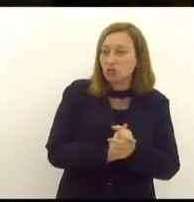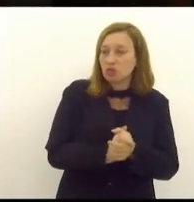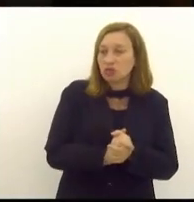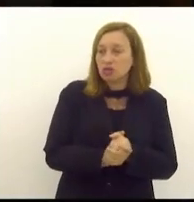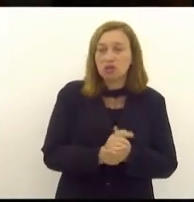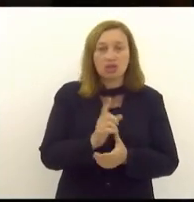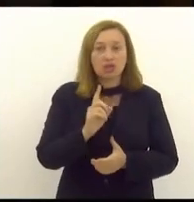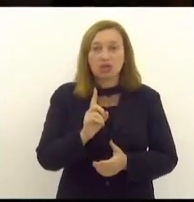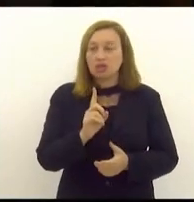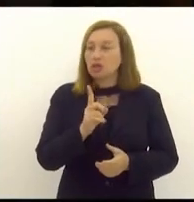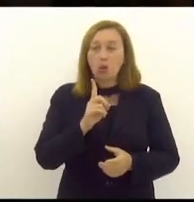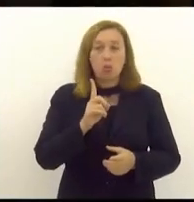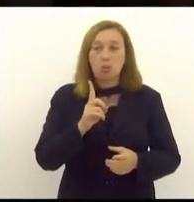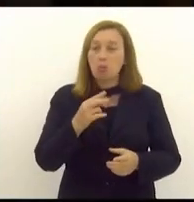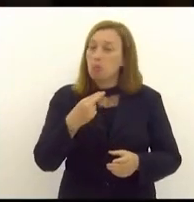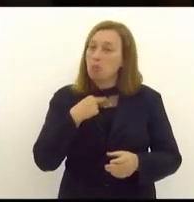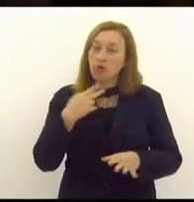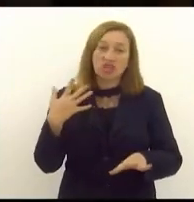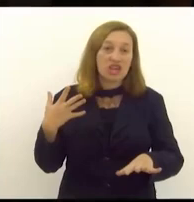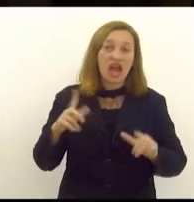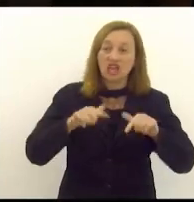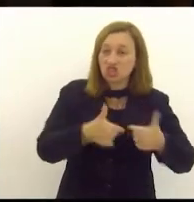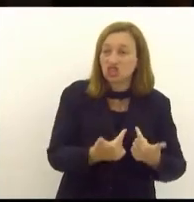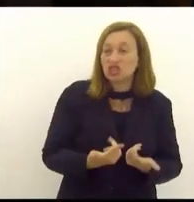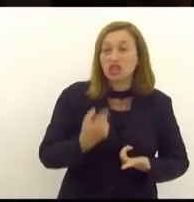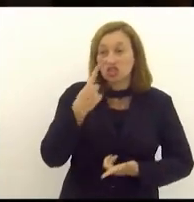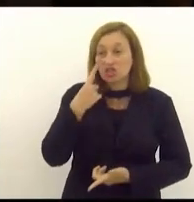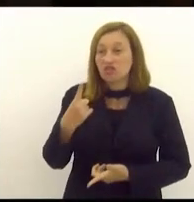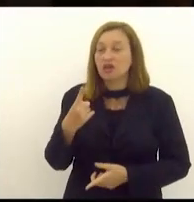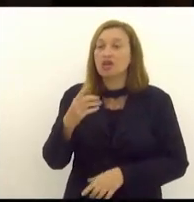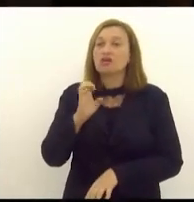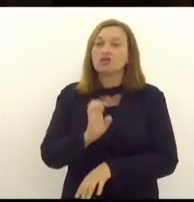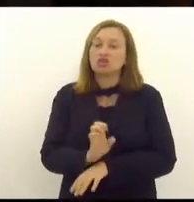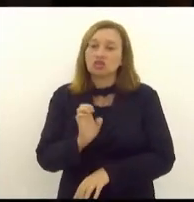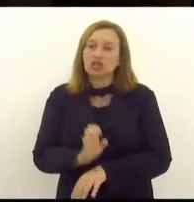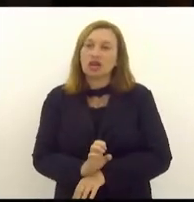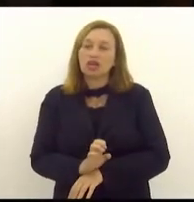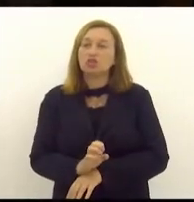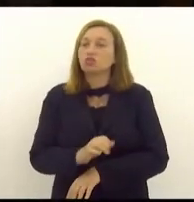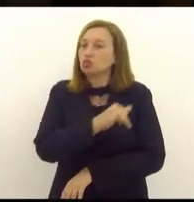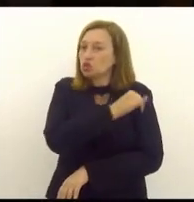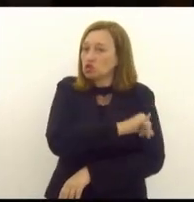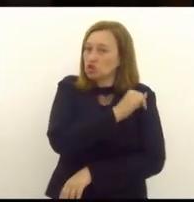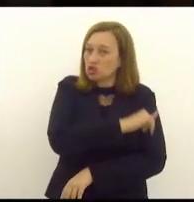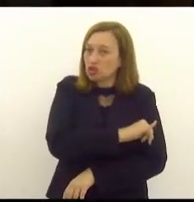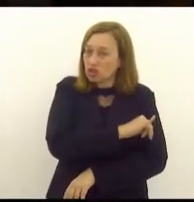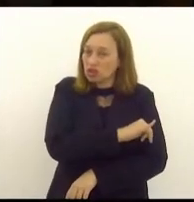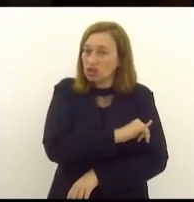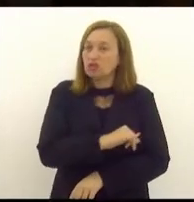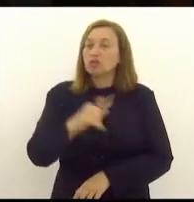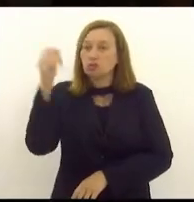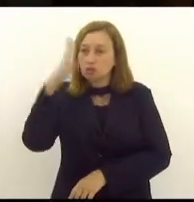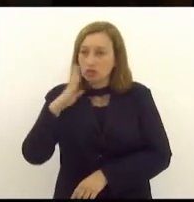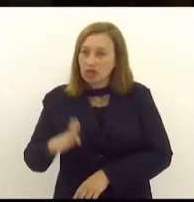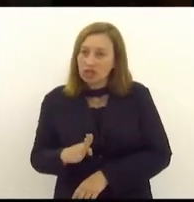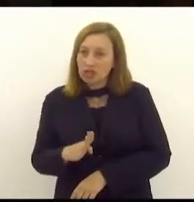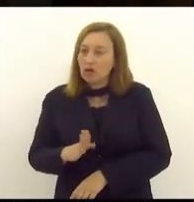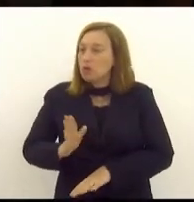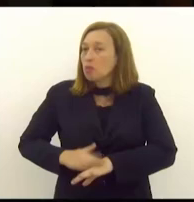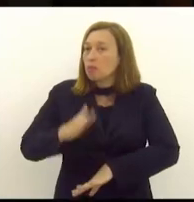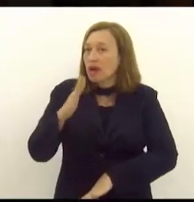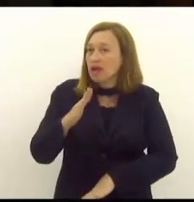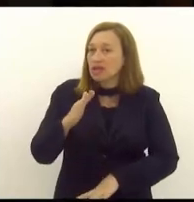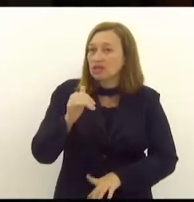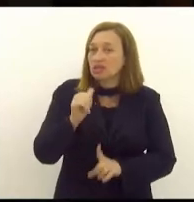e a gente tem aí hoje o Rio de Janeiro como o segundo estado como o segundo estado do Brasil com